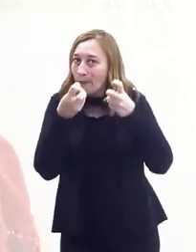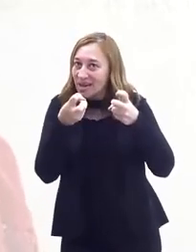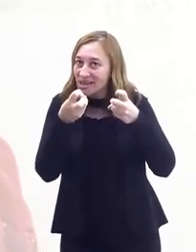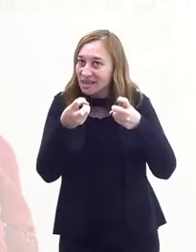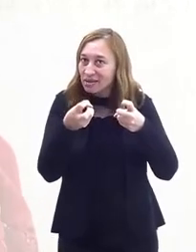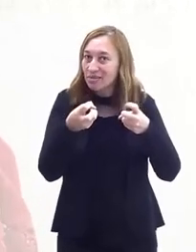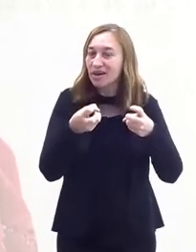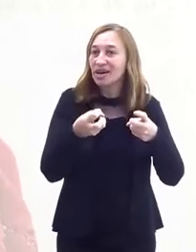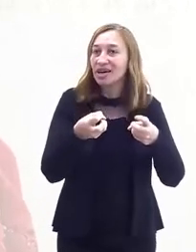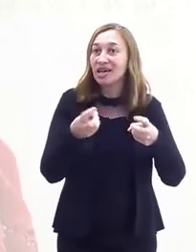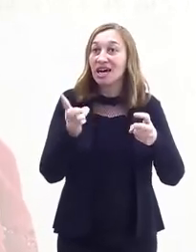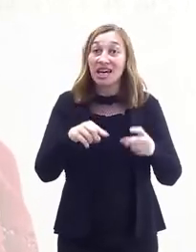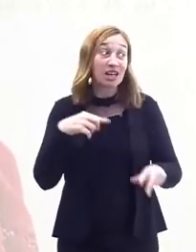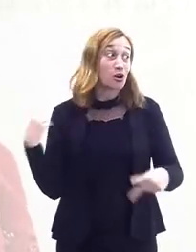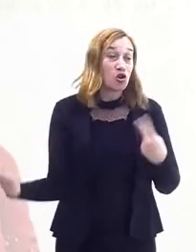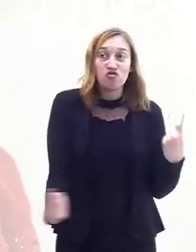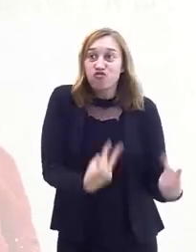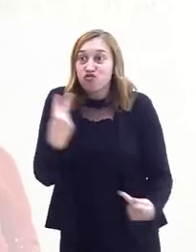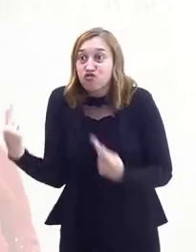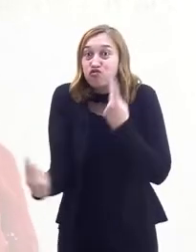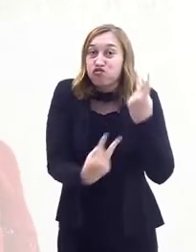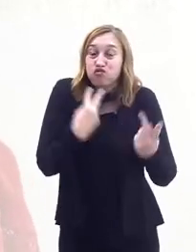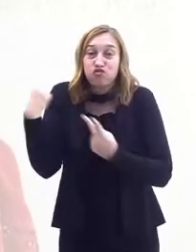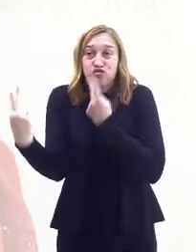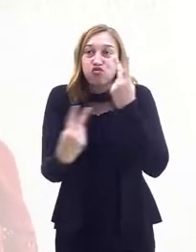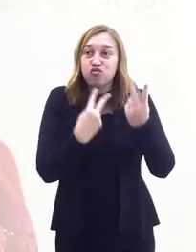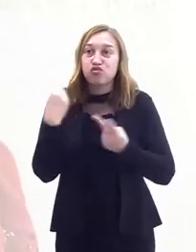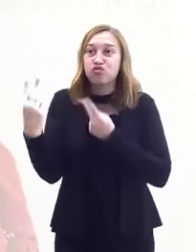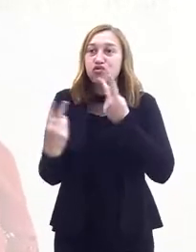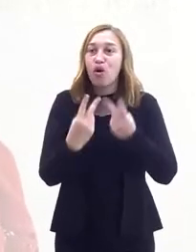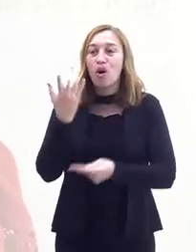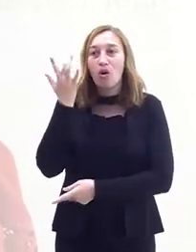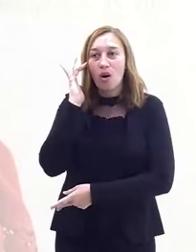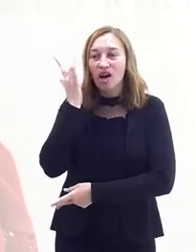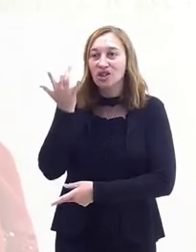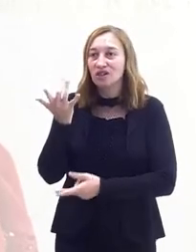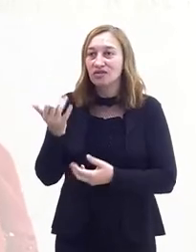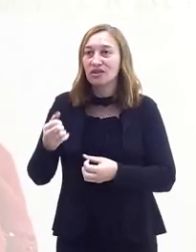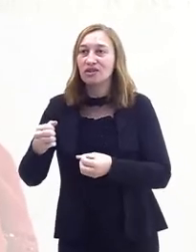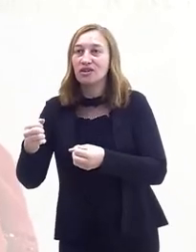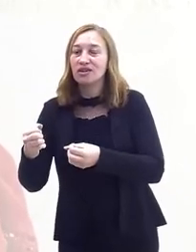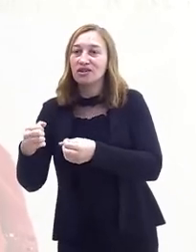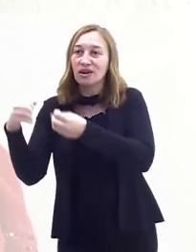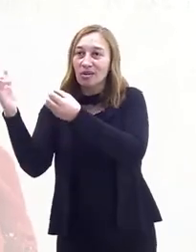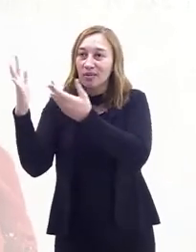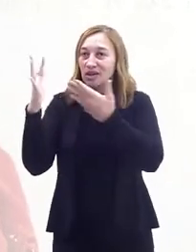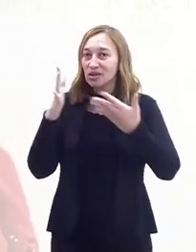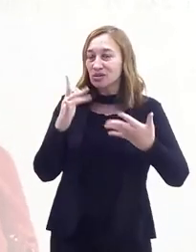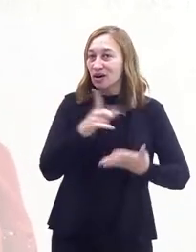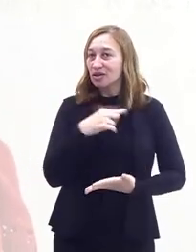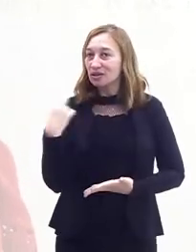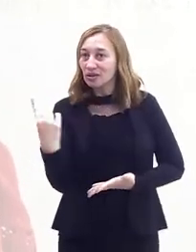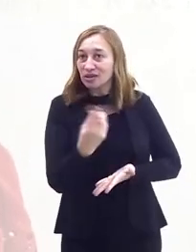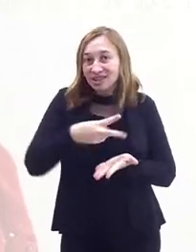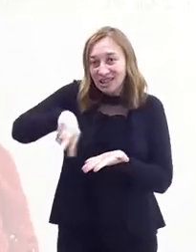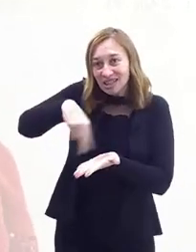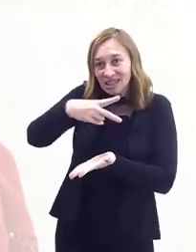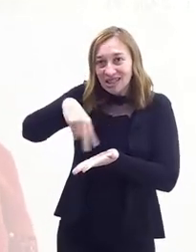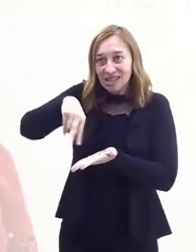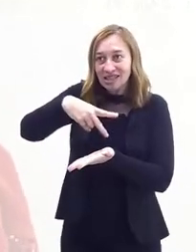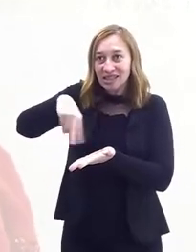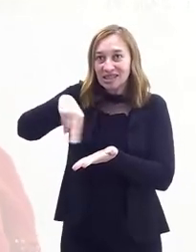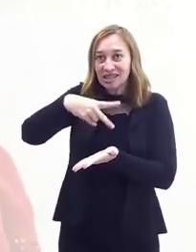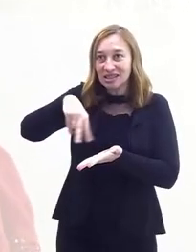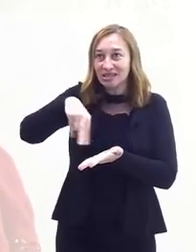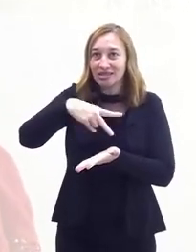durante o programa que aqui está ventando muito. Eu acho que o vento veio prestigiar os ciganos bailando,